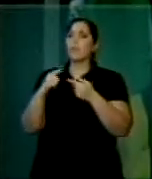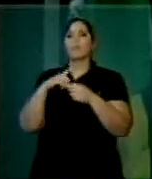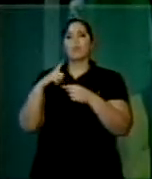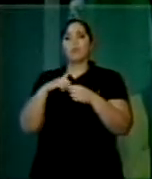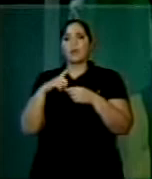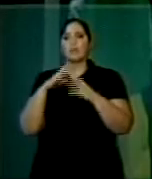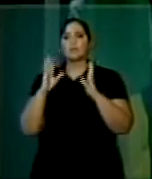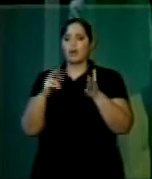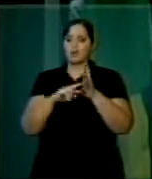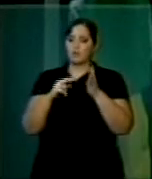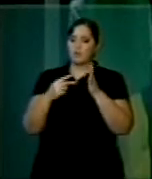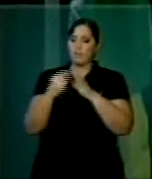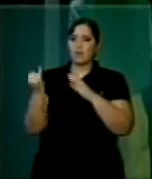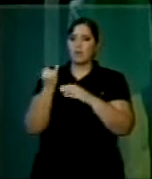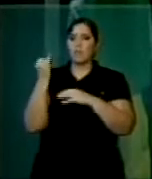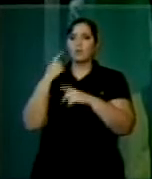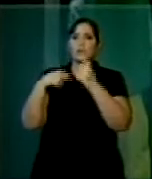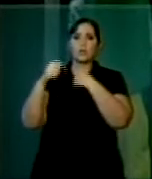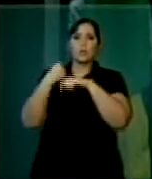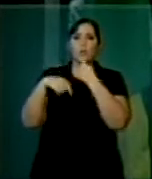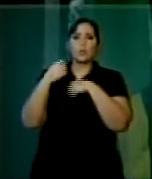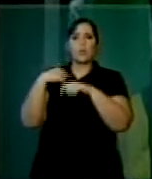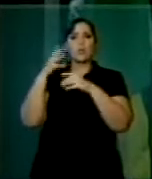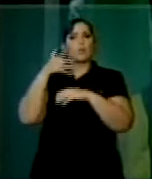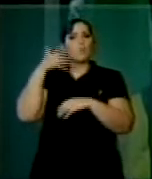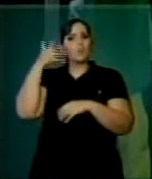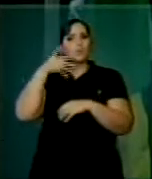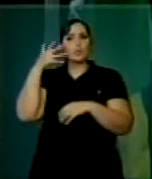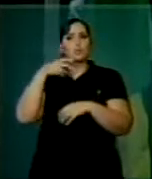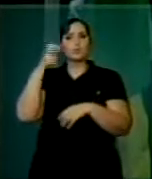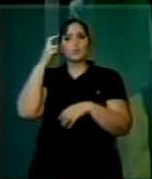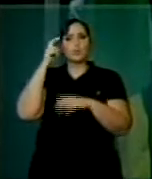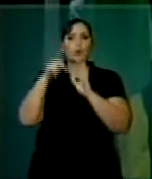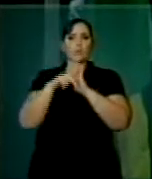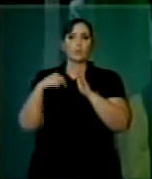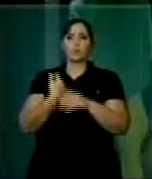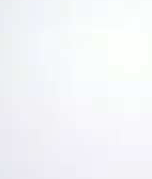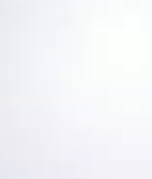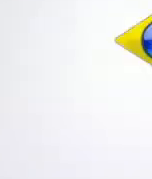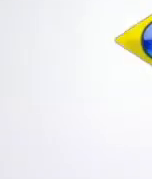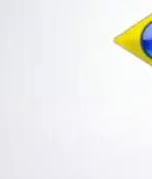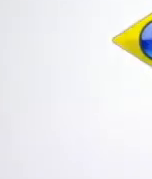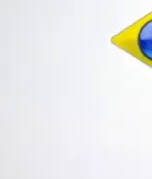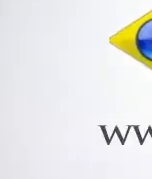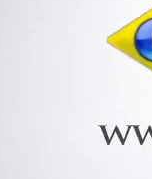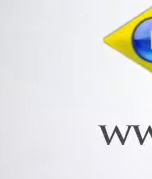significado econômico, político e cultural para todos nós do Brasil. Muito obrigado, senhor presidente.